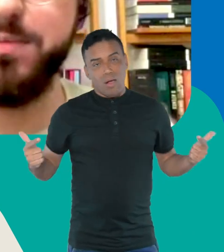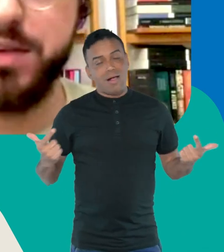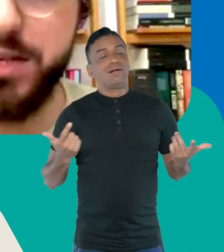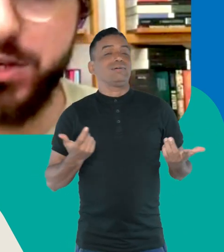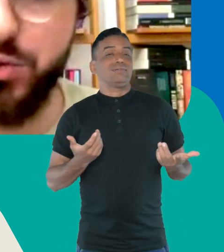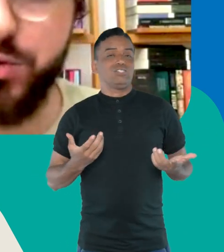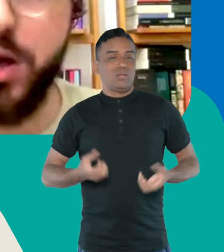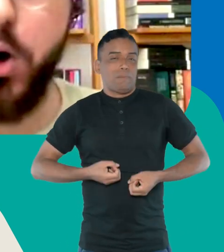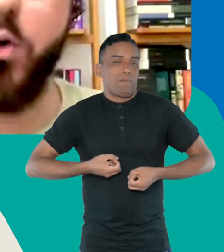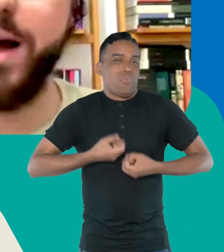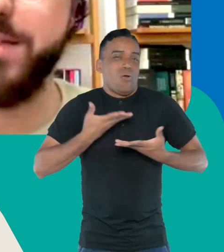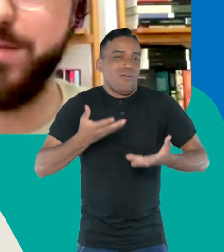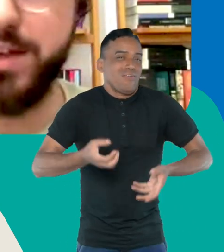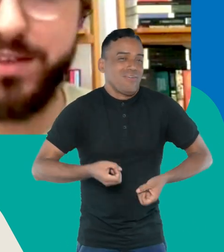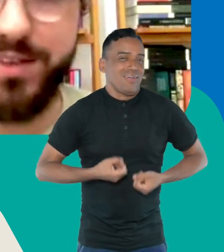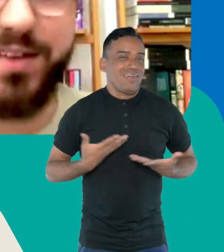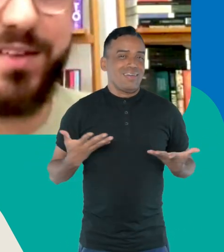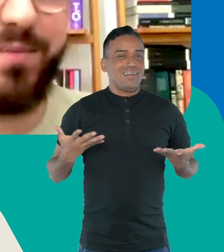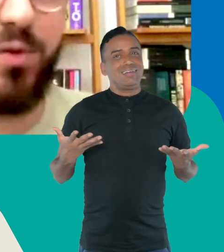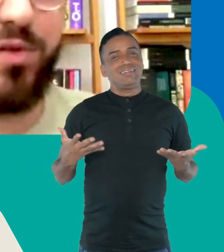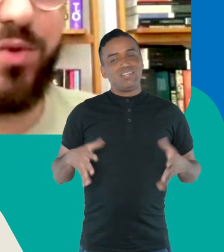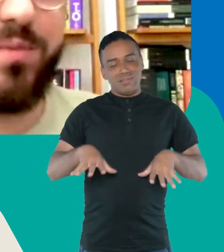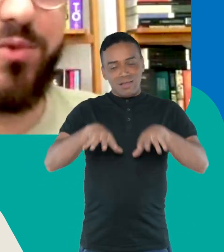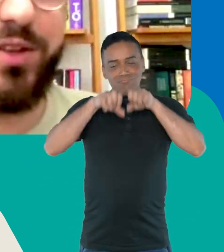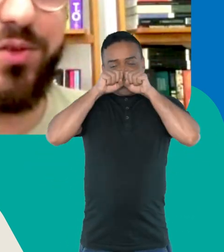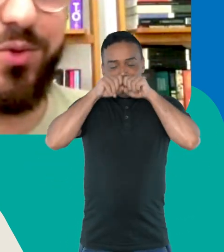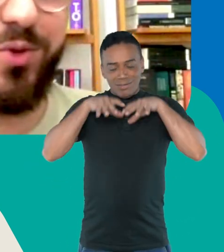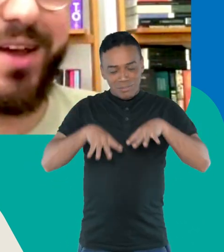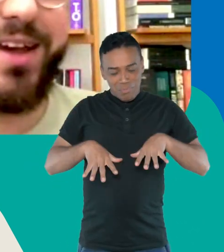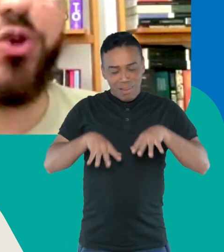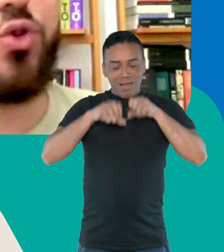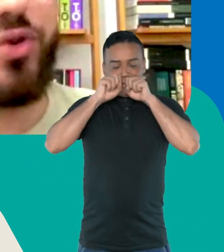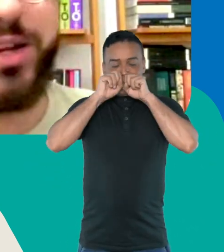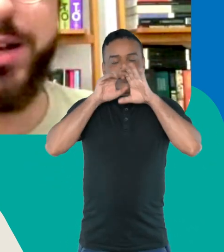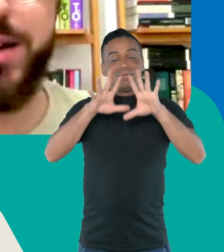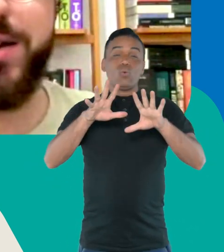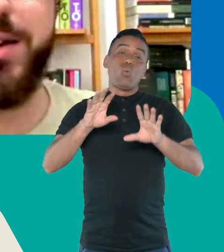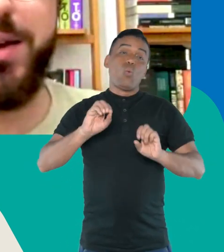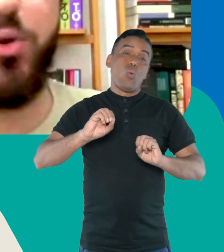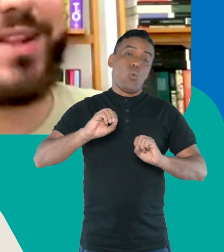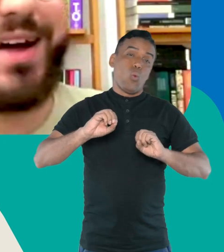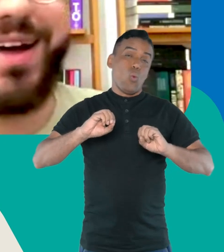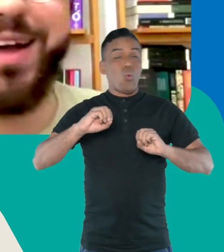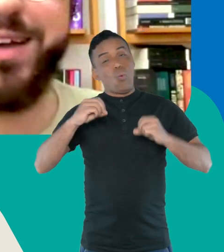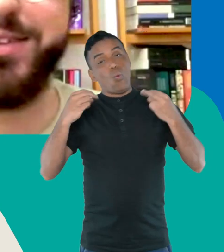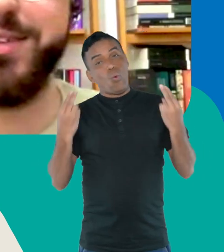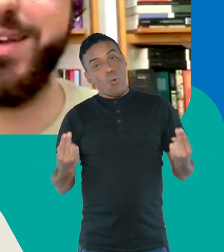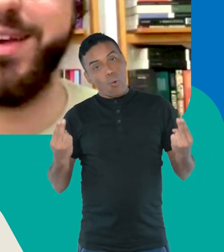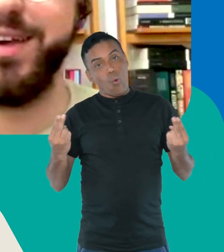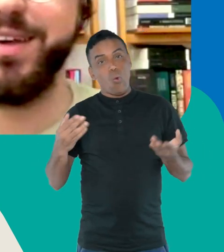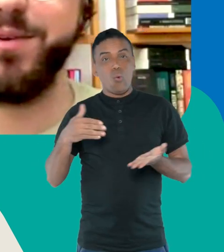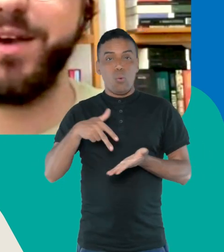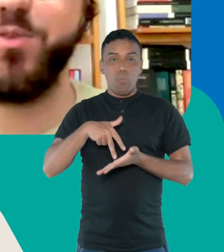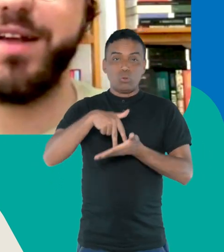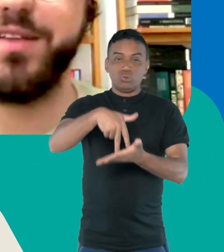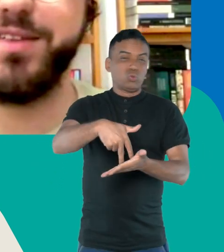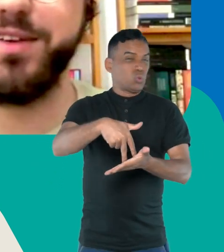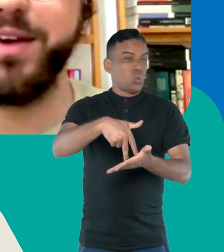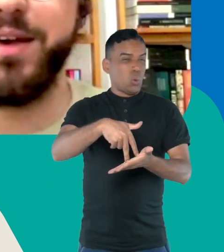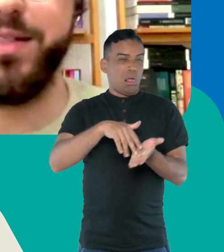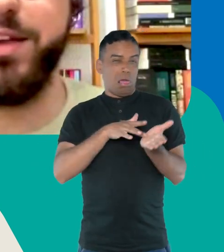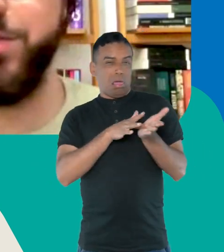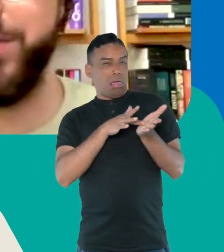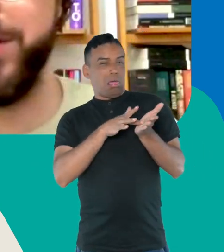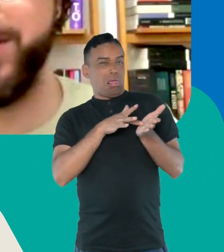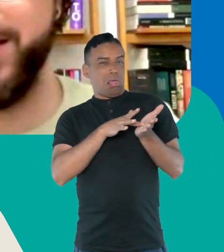esse respiro, ou às vezes essa postura muito irônica, mordaz, que